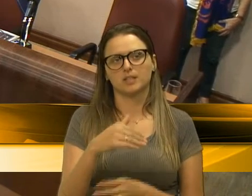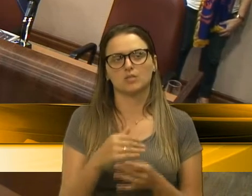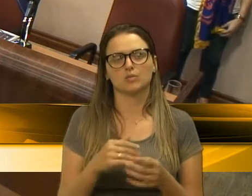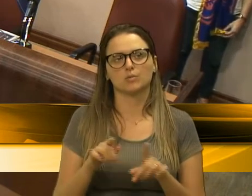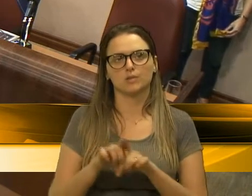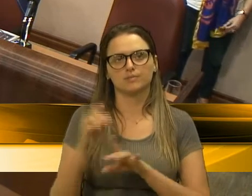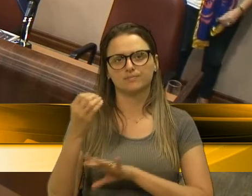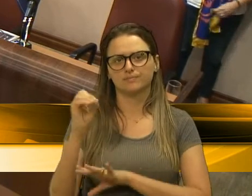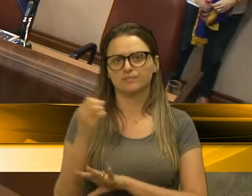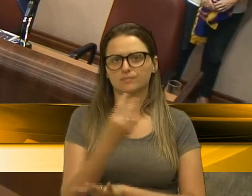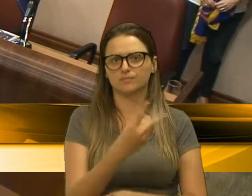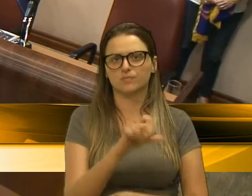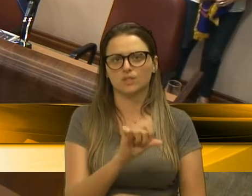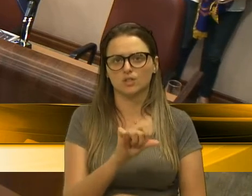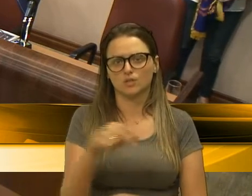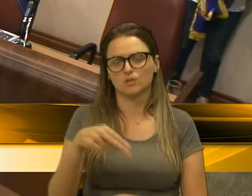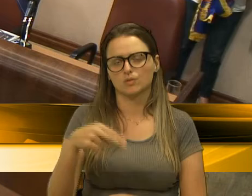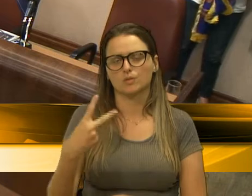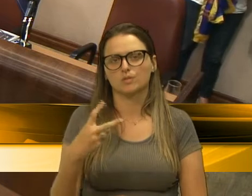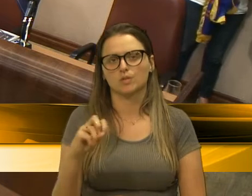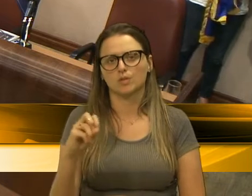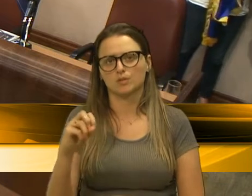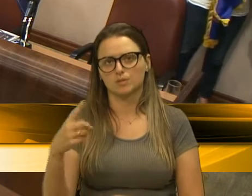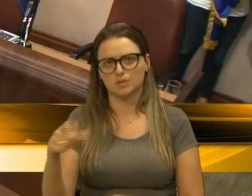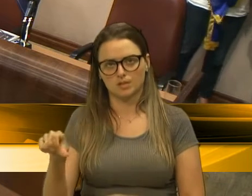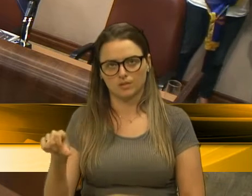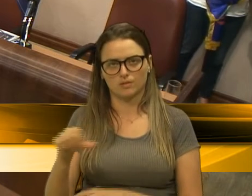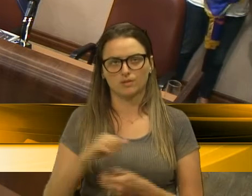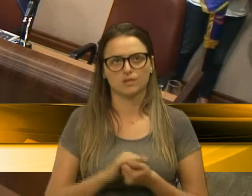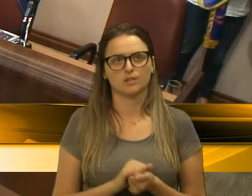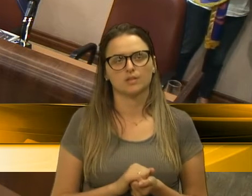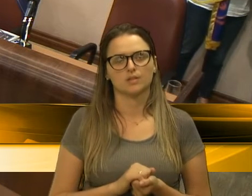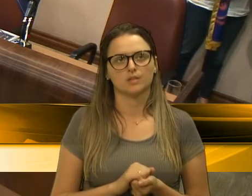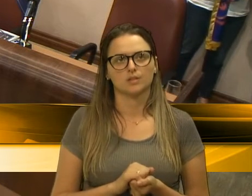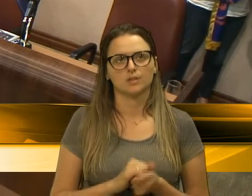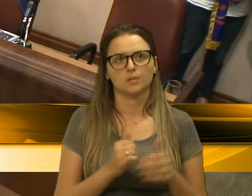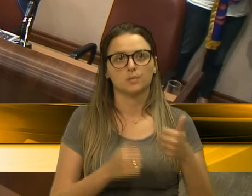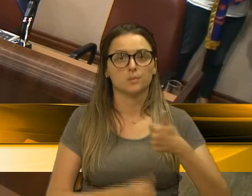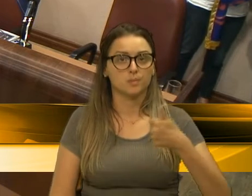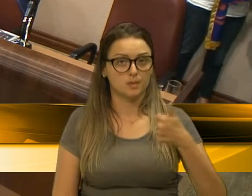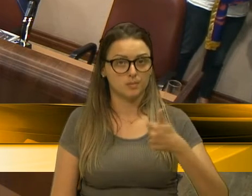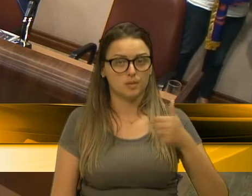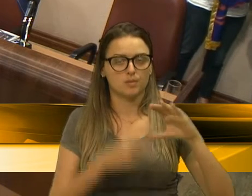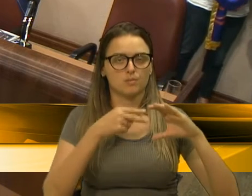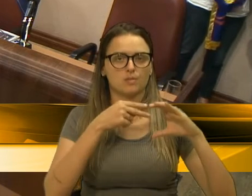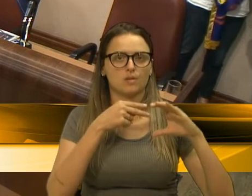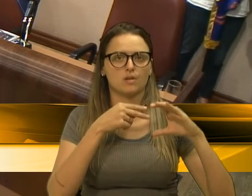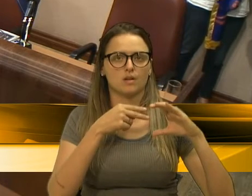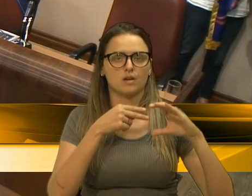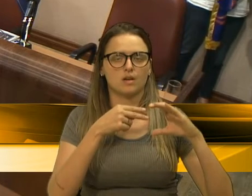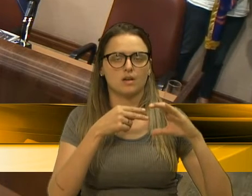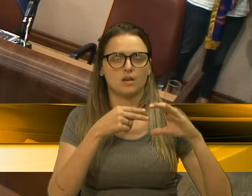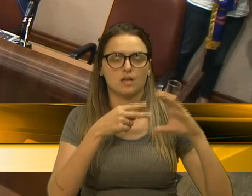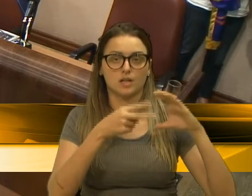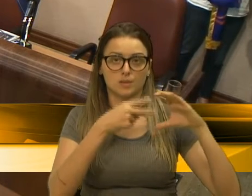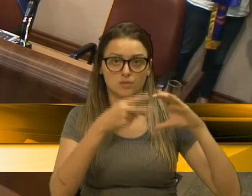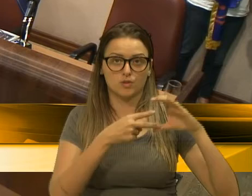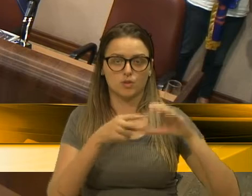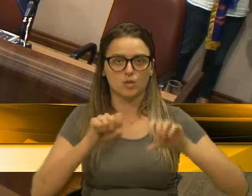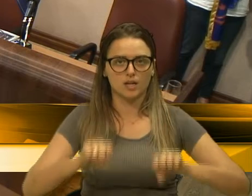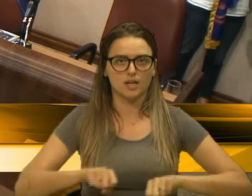52.518/2019, Porto Alegre, 29 de novembro de 2019. Primeiro, a Câmara Municipal de Canoas solicita ao